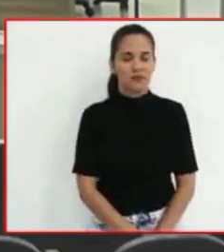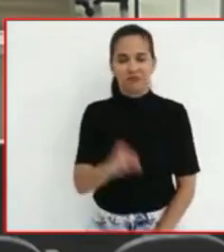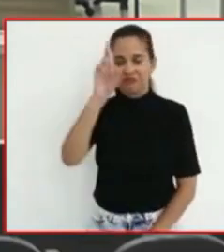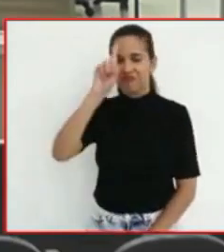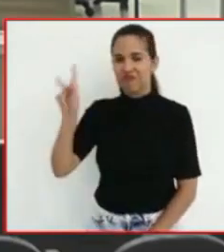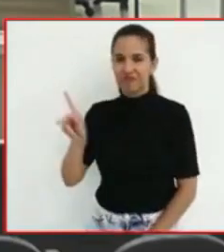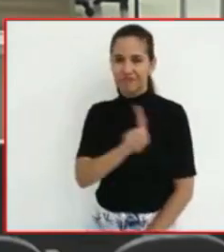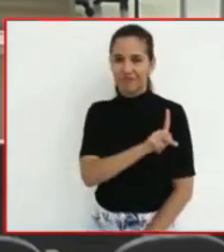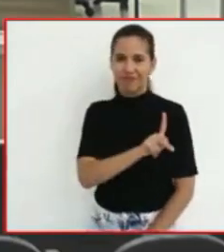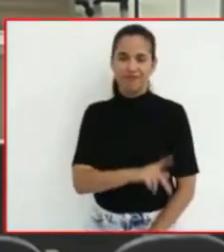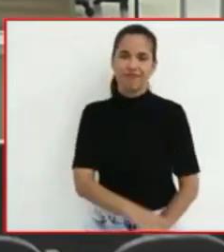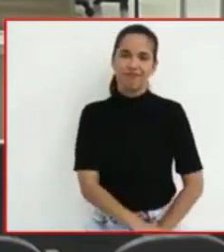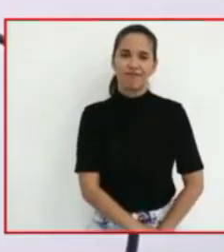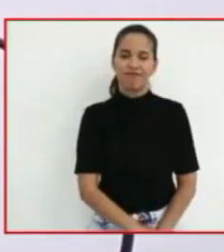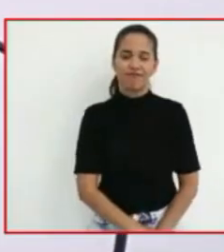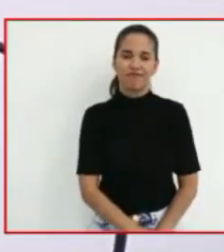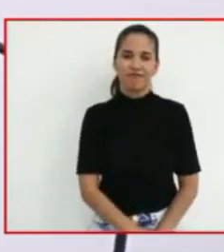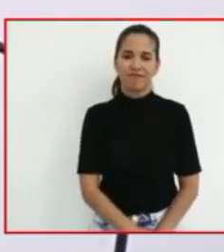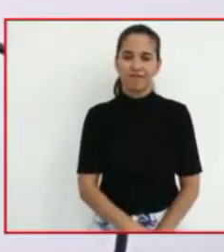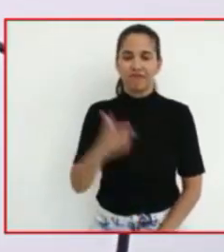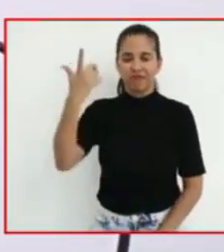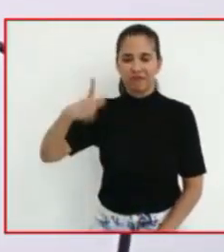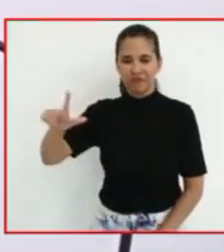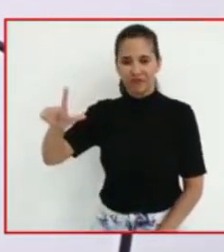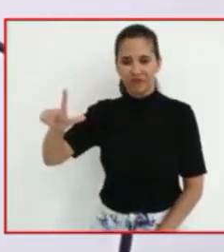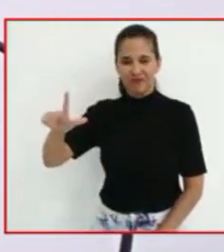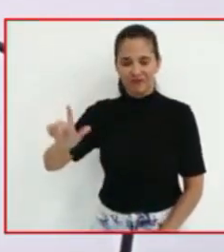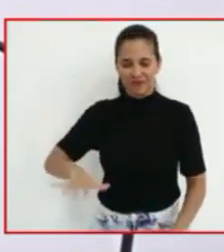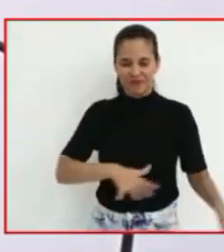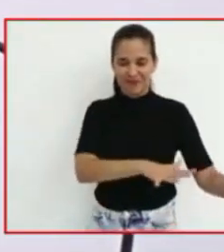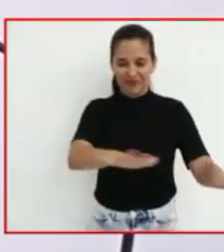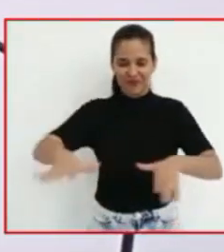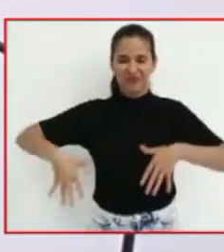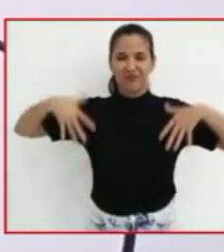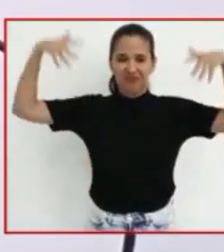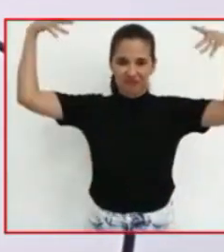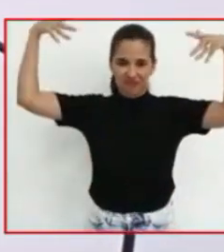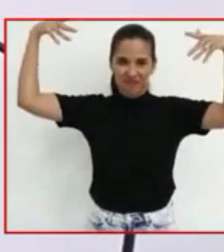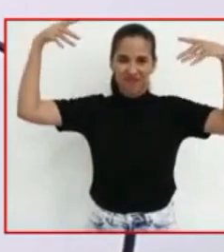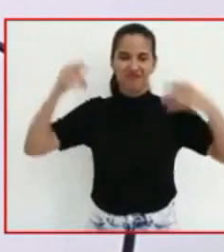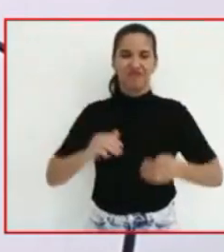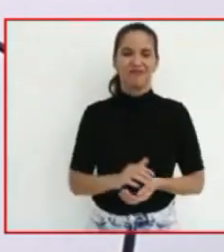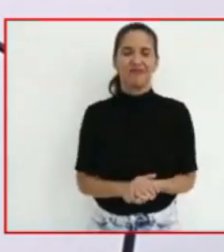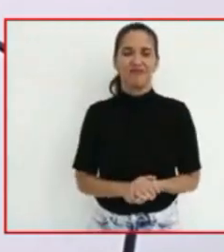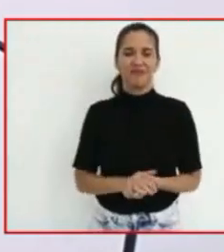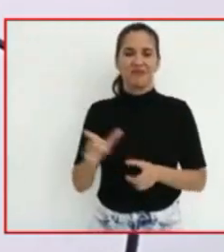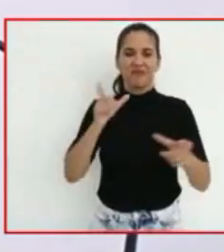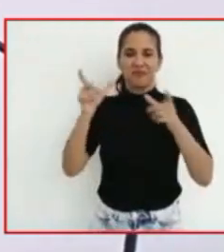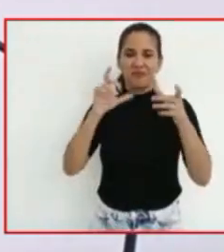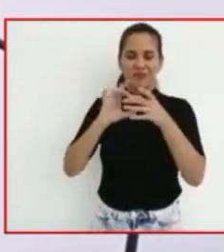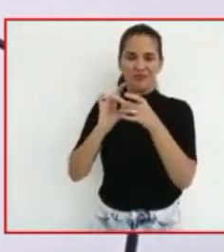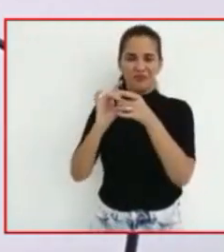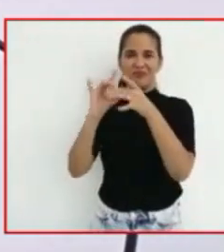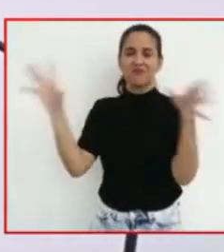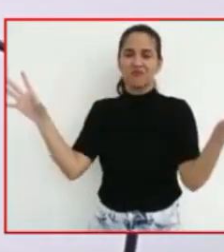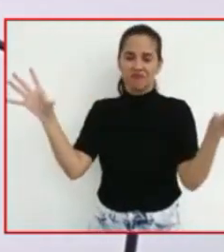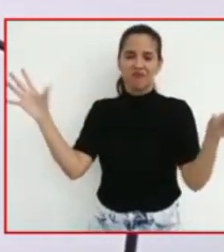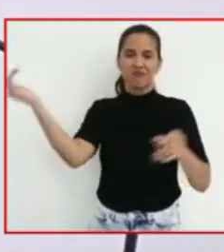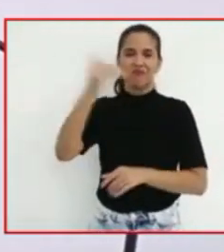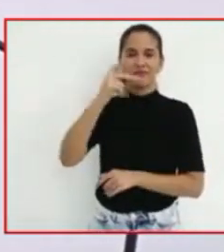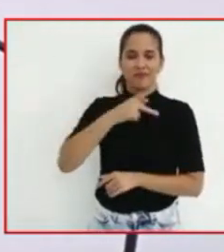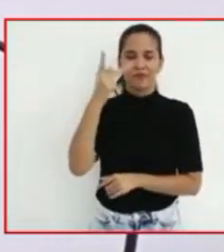Senhor presidente, mais uma vez a tribuna, agora com minha palavra livre, eu